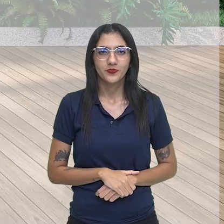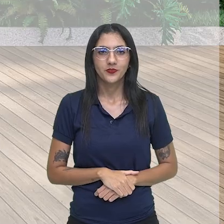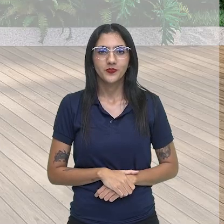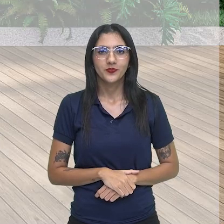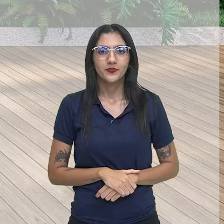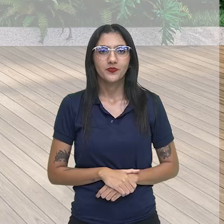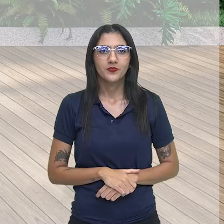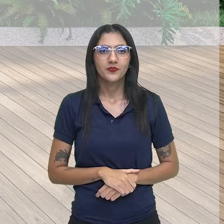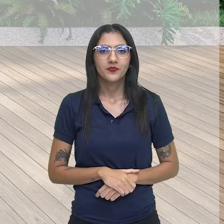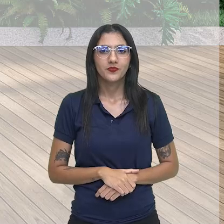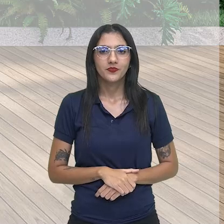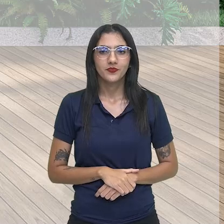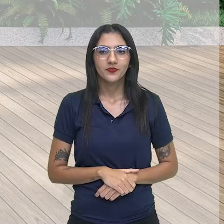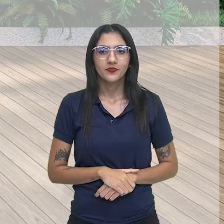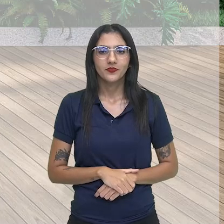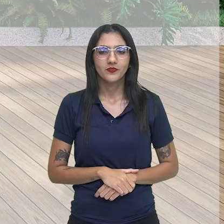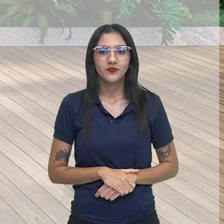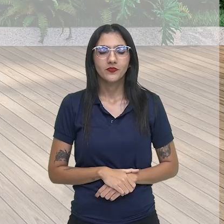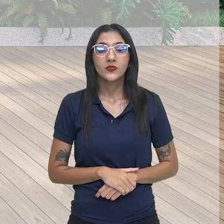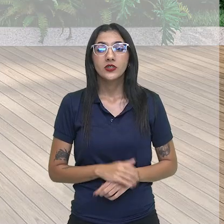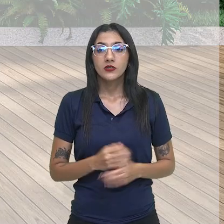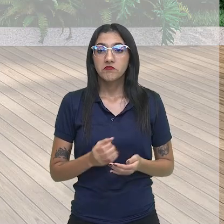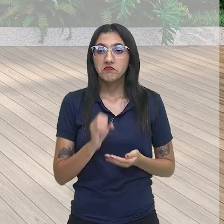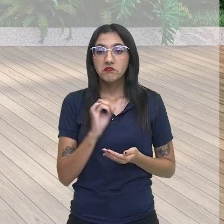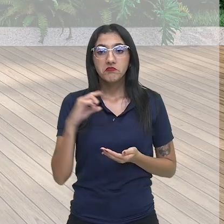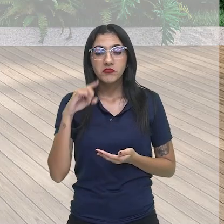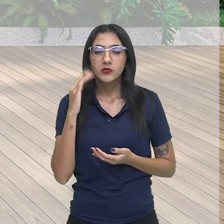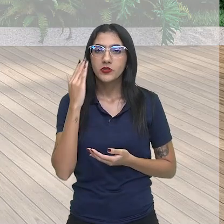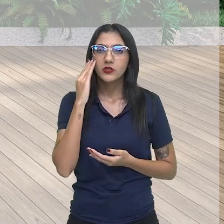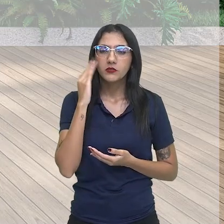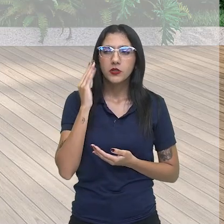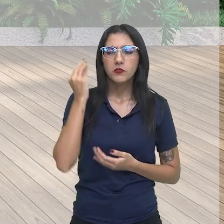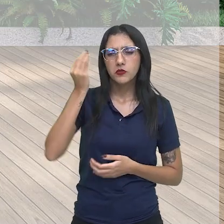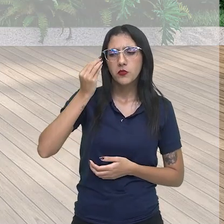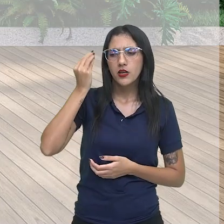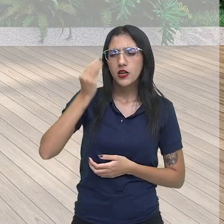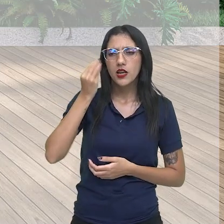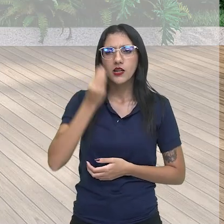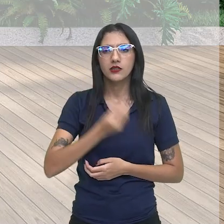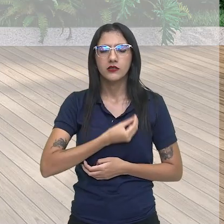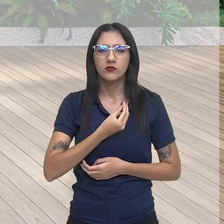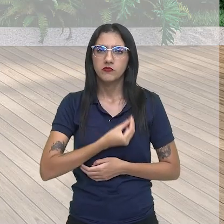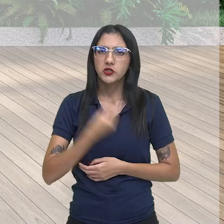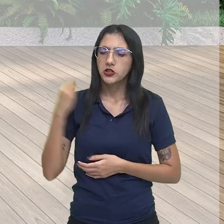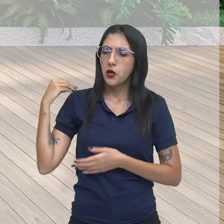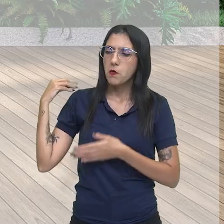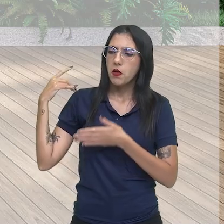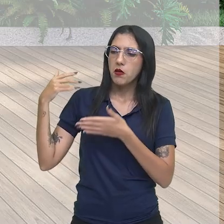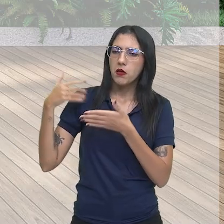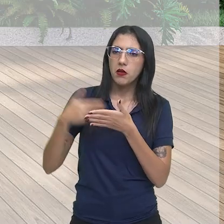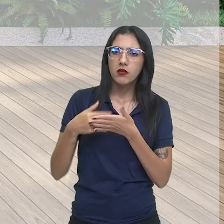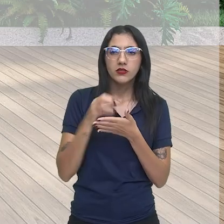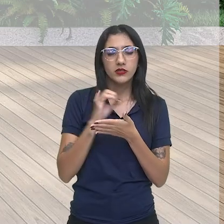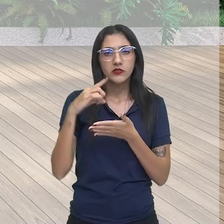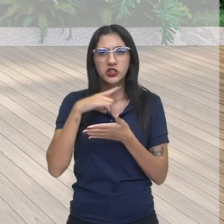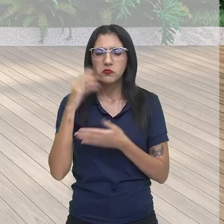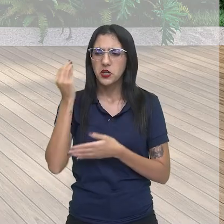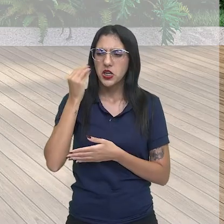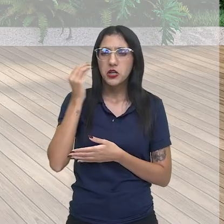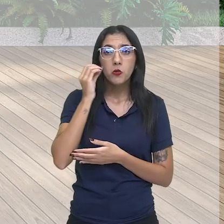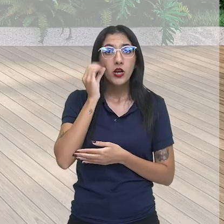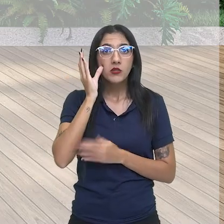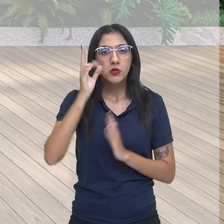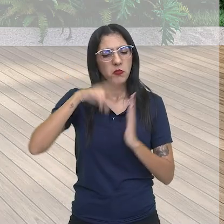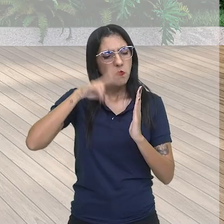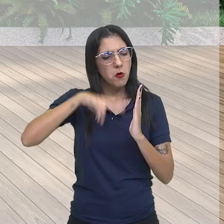Então, quem tem, né, muita experiência de vida, quem traz uma boa bagagem, quem faz muita leitura, tudo